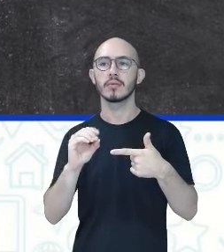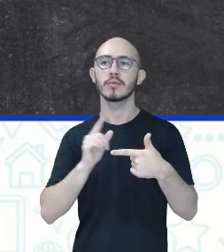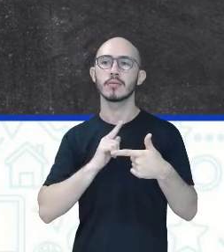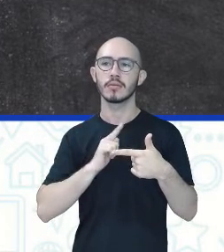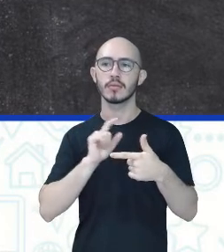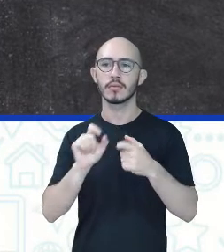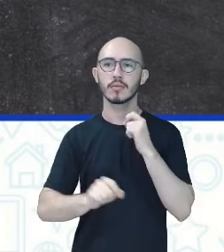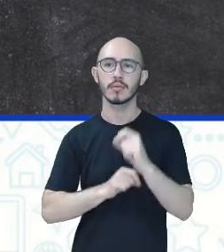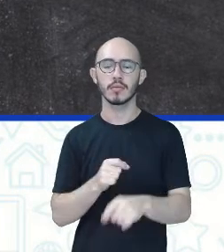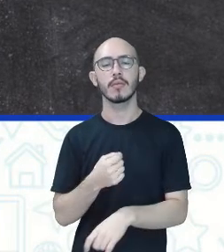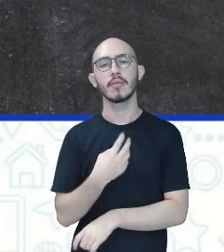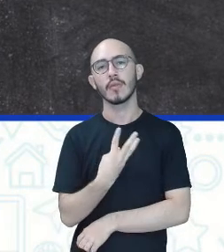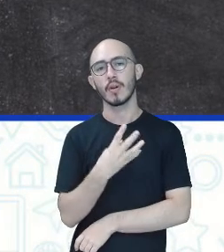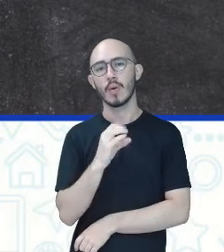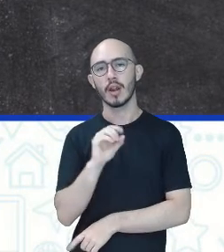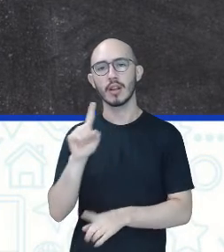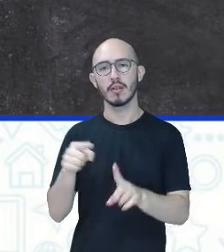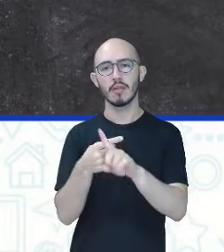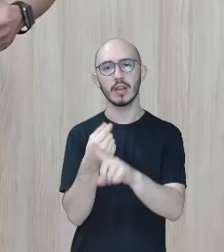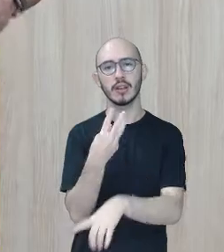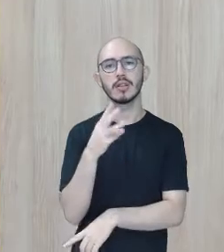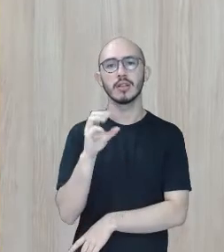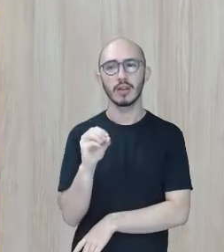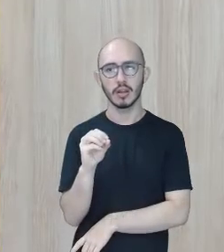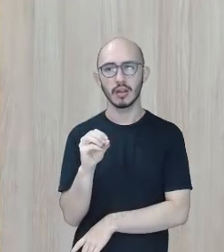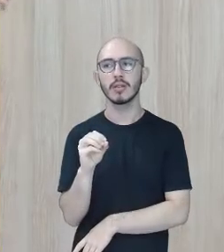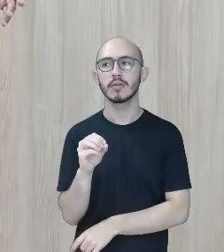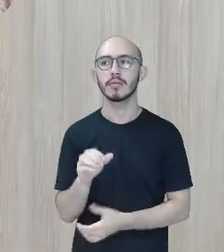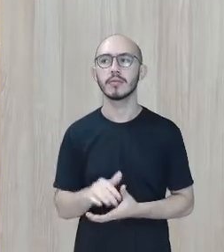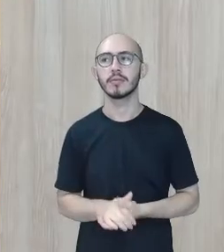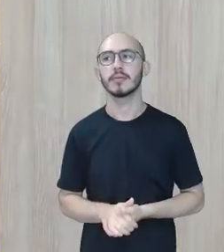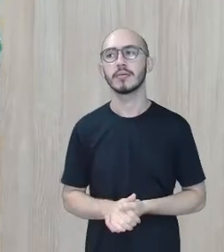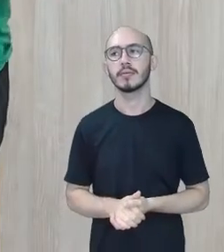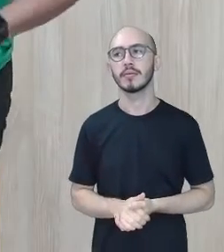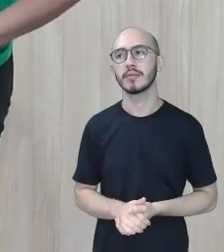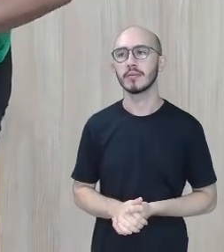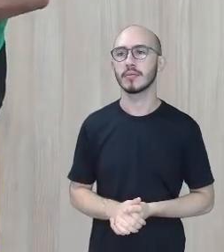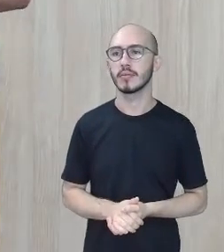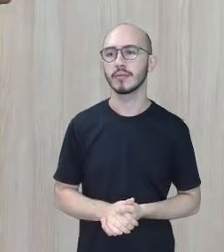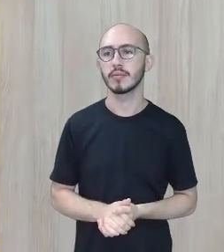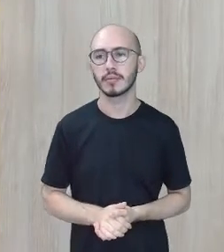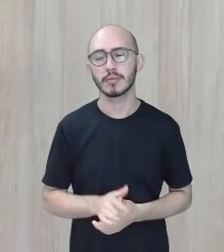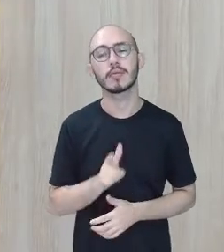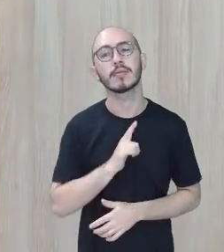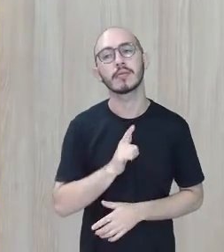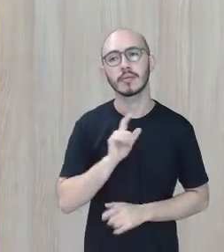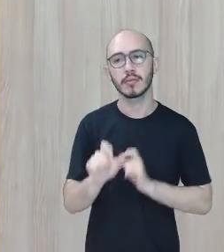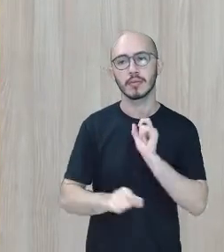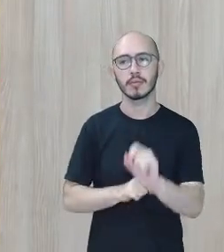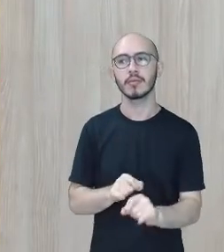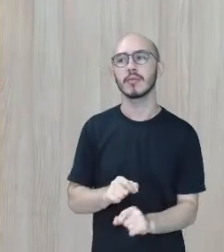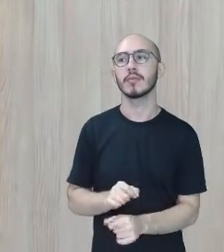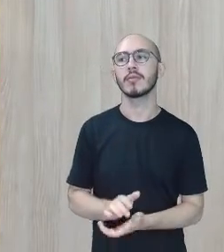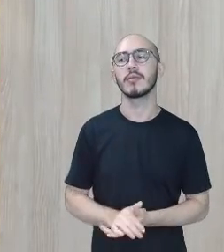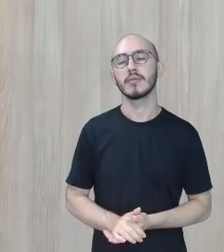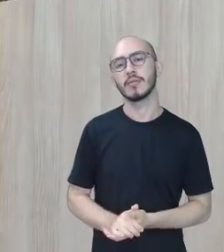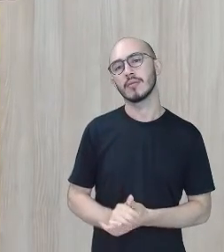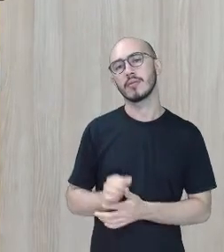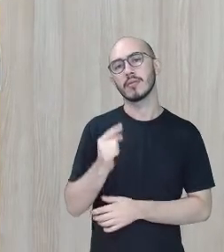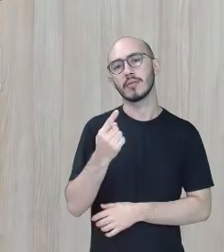aí 40 vezes 30, né? A área do retângulo é base vezes altura. Então, a gente encontrou aí que a área ela é igual